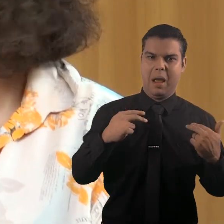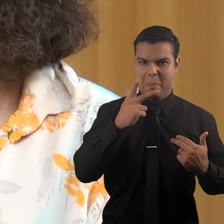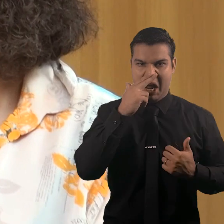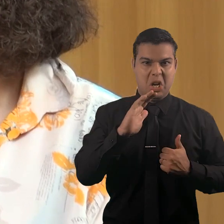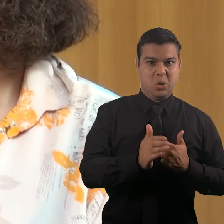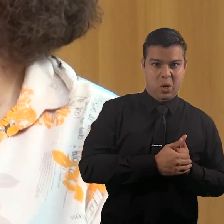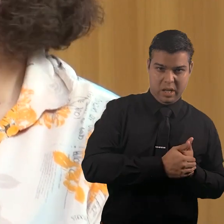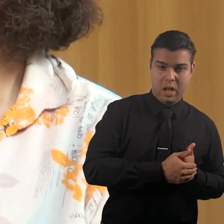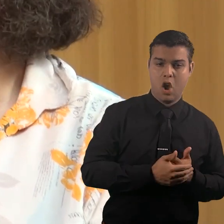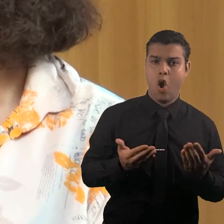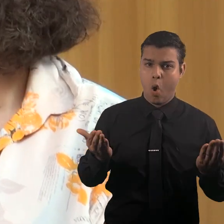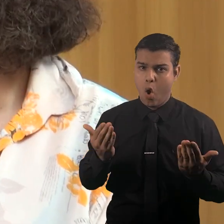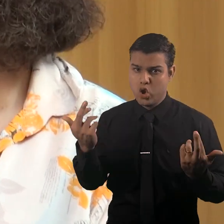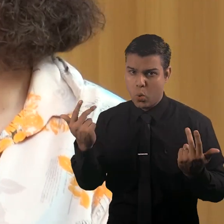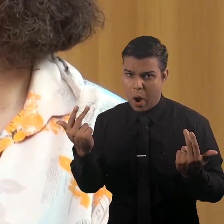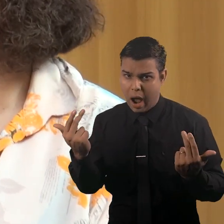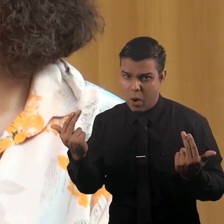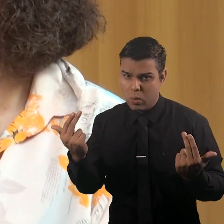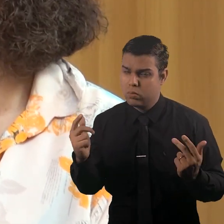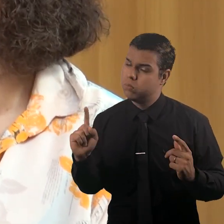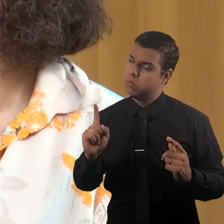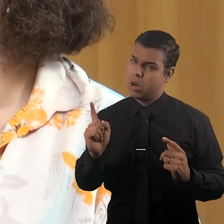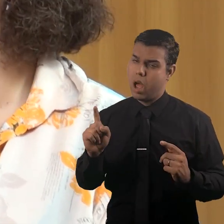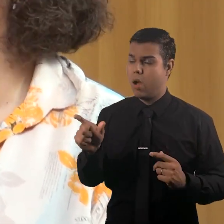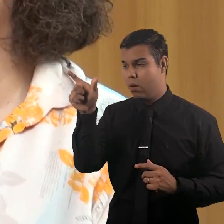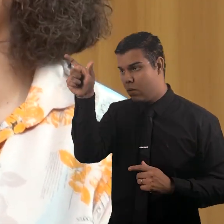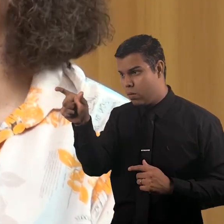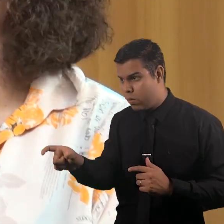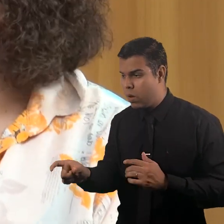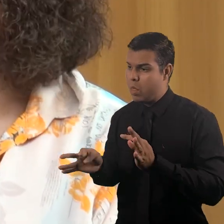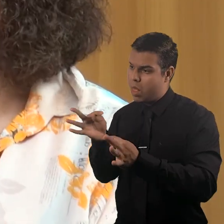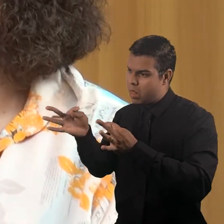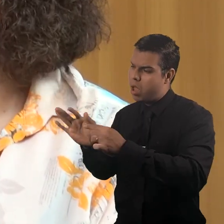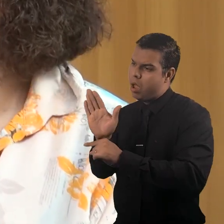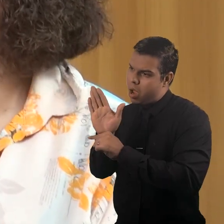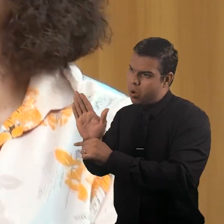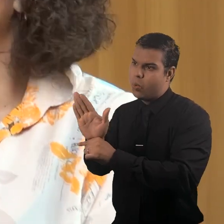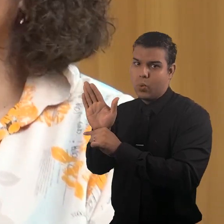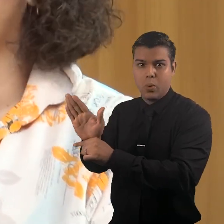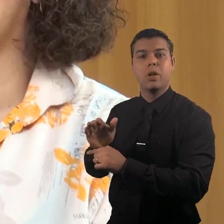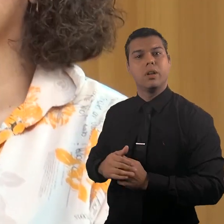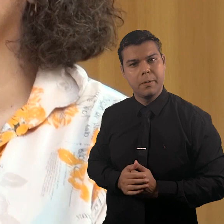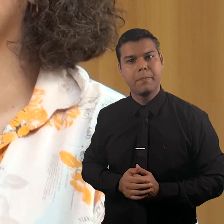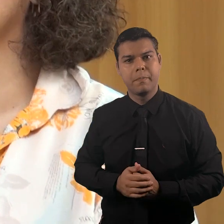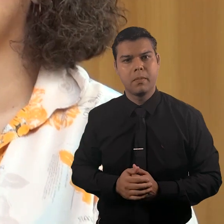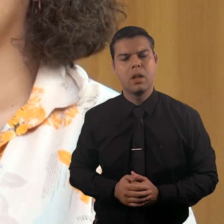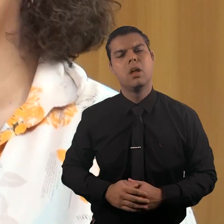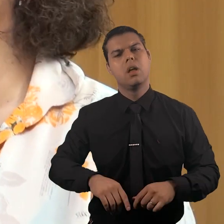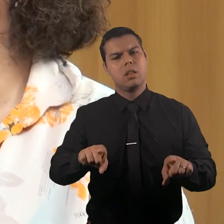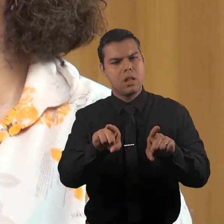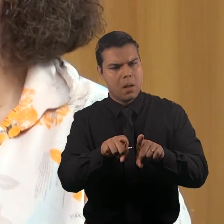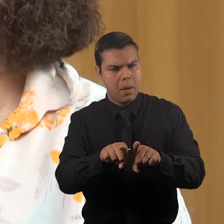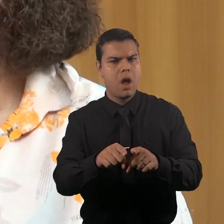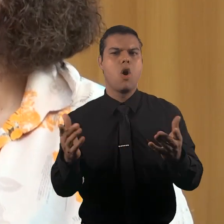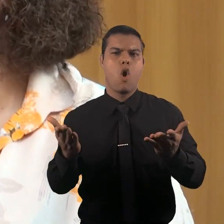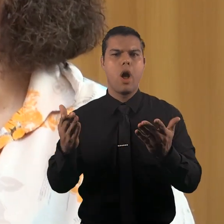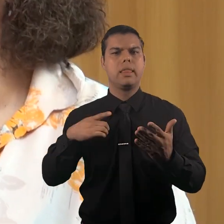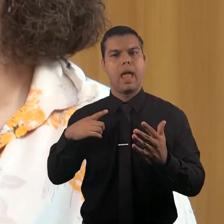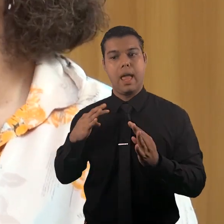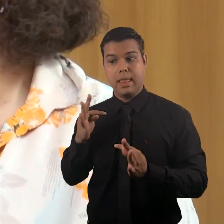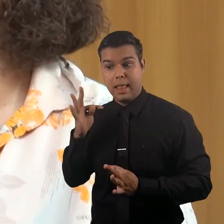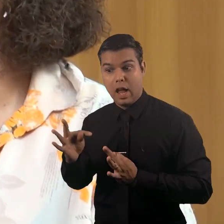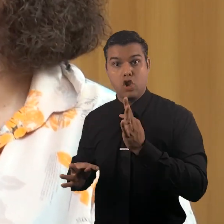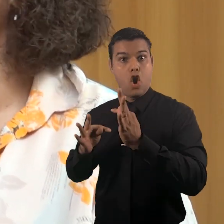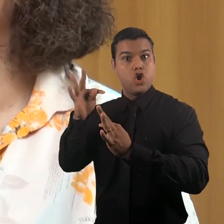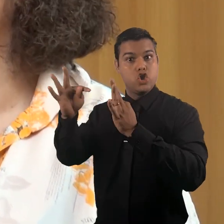pessoas escondiam, você tratava só a doença. Hoje, trata-se o indivíduo, é isso que se prega, né? O tratamento do indivíduo.